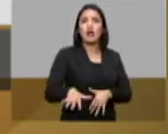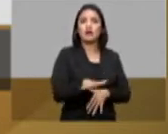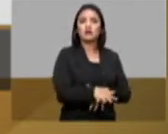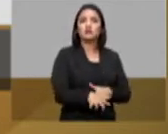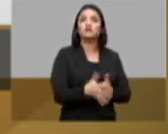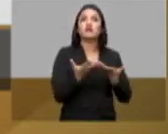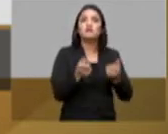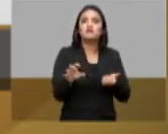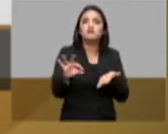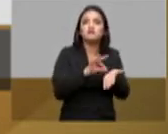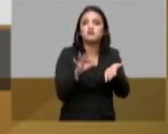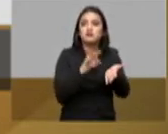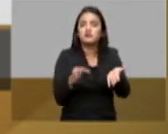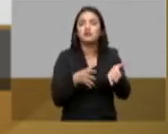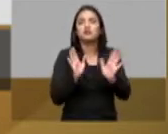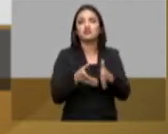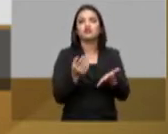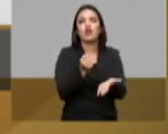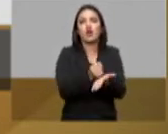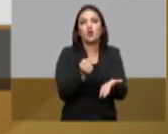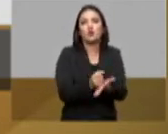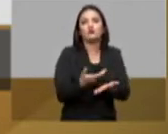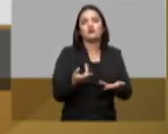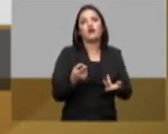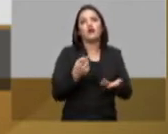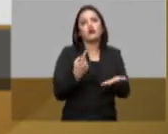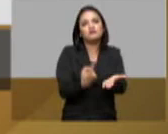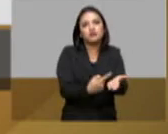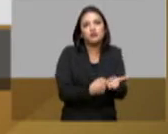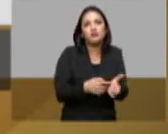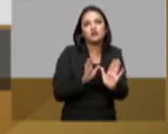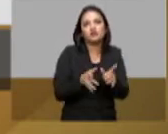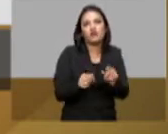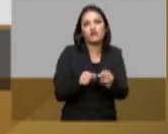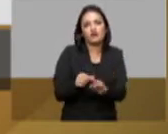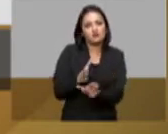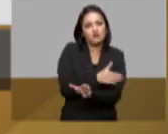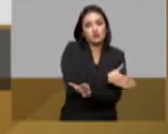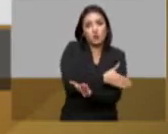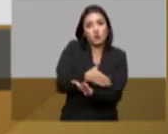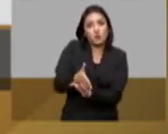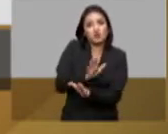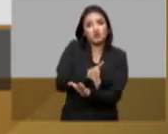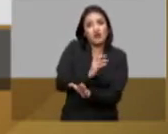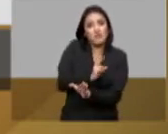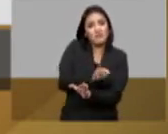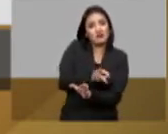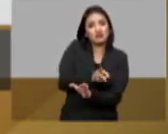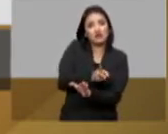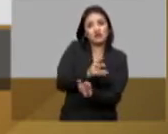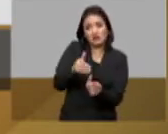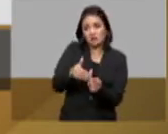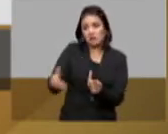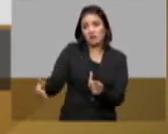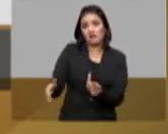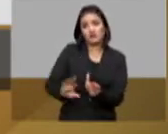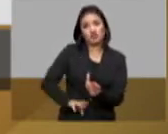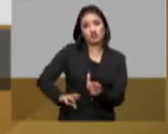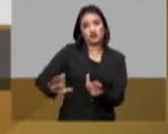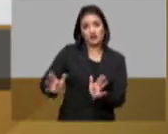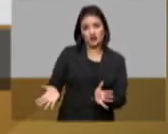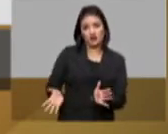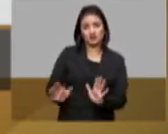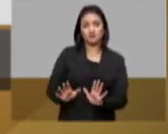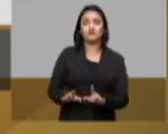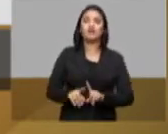contribuintes que fizeram jus a essa disciplina. Nesse caso, excelência, é importante mencionar que o Sindicom tem